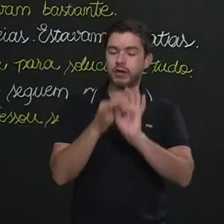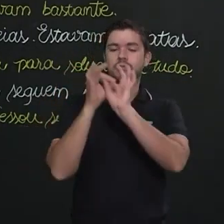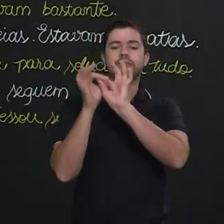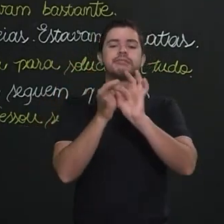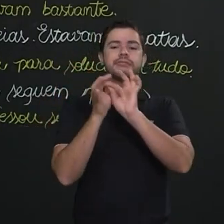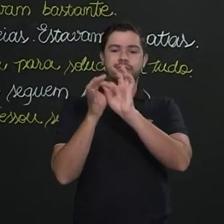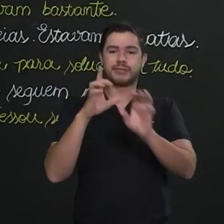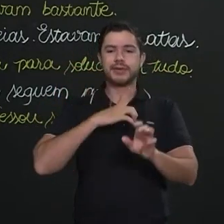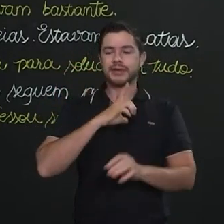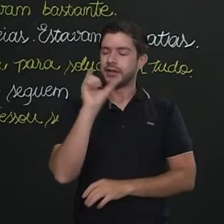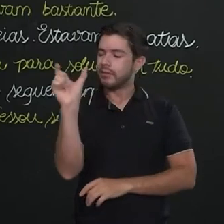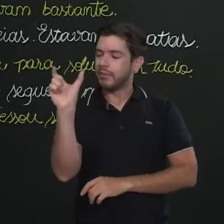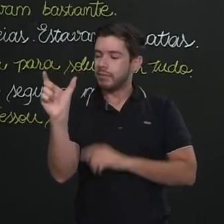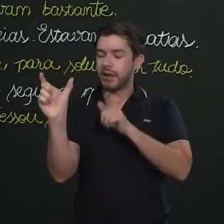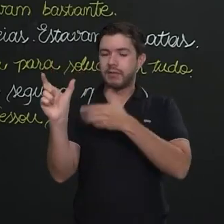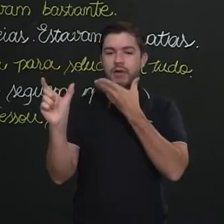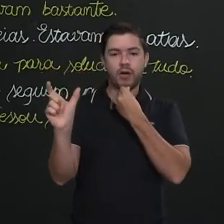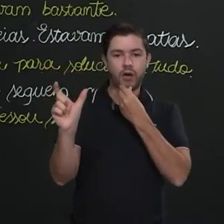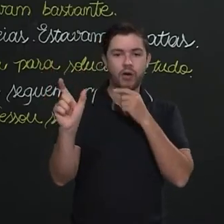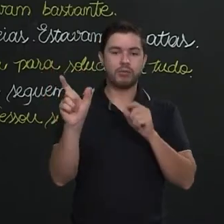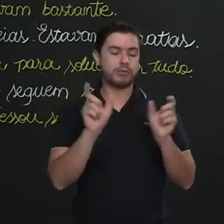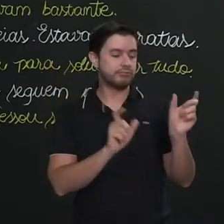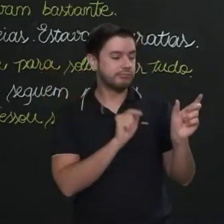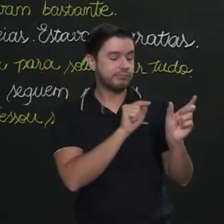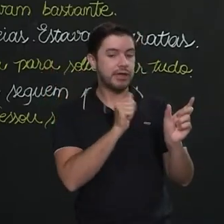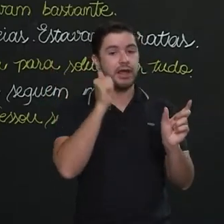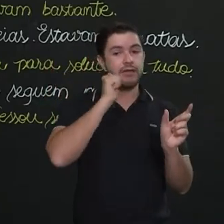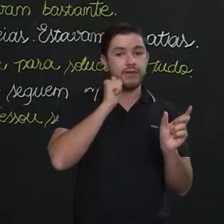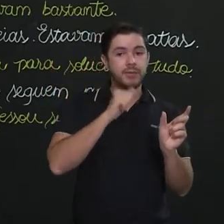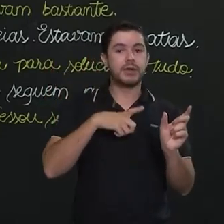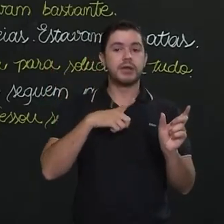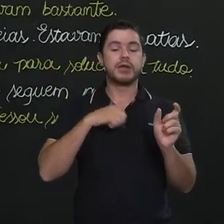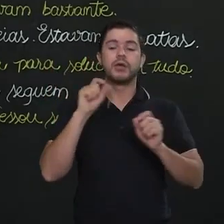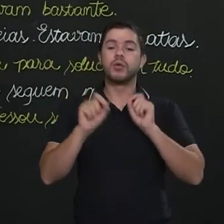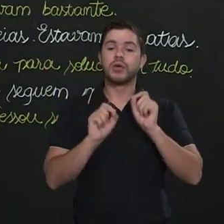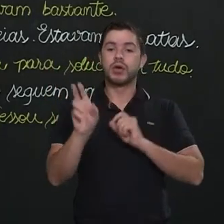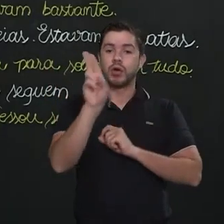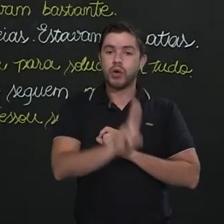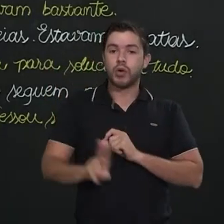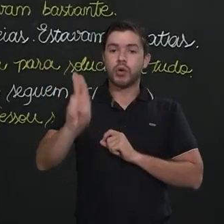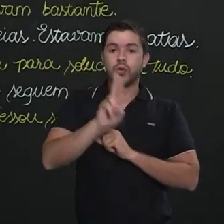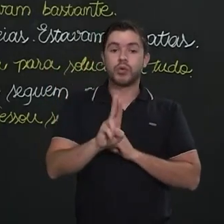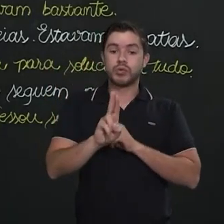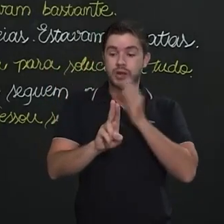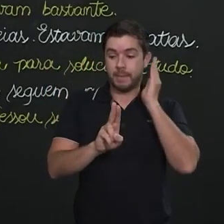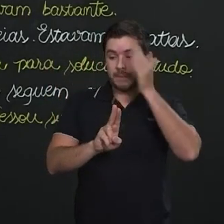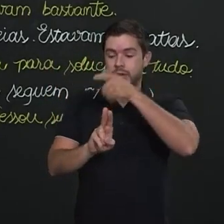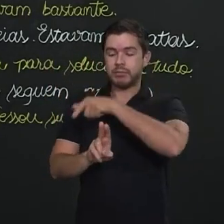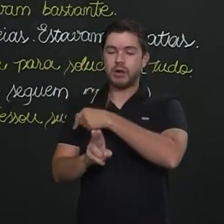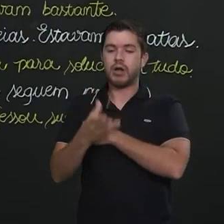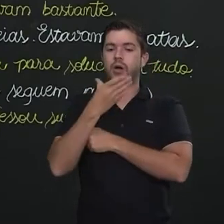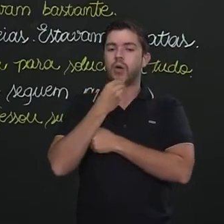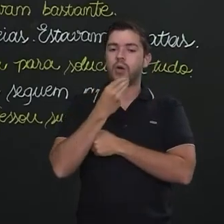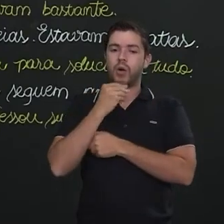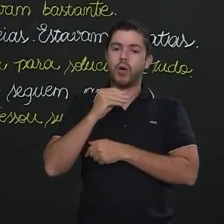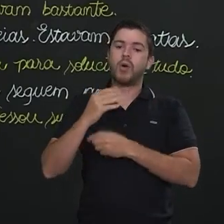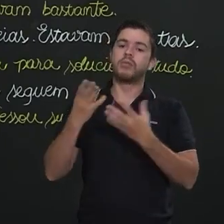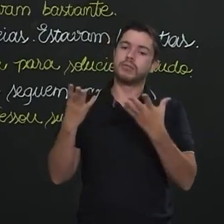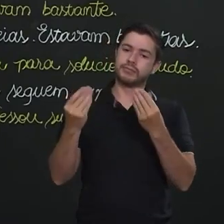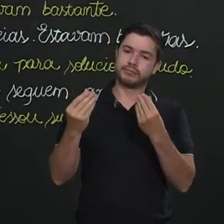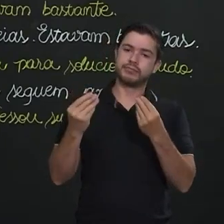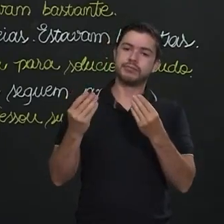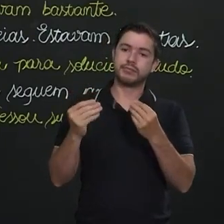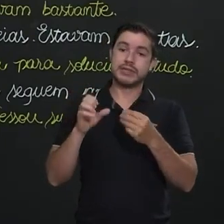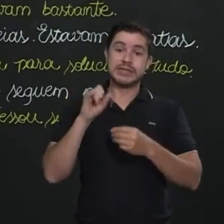então. Quando eu tenho uma palavra feminina e uma palavra masculina, a convenção é que eu use o masculino plural. Se